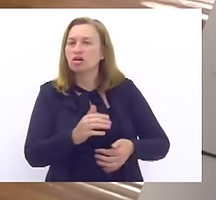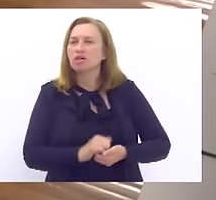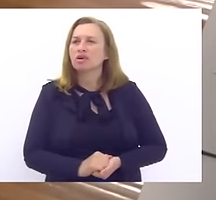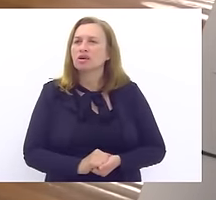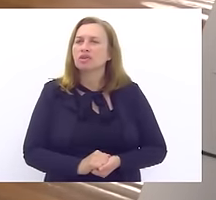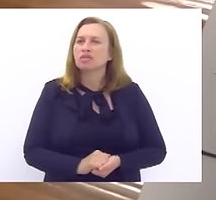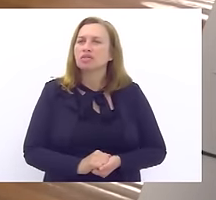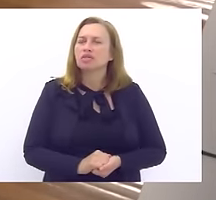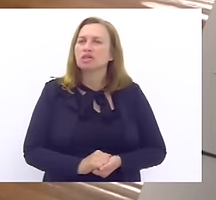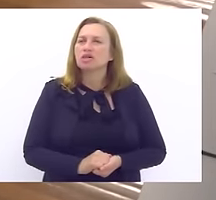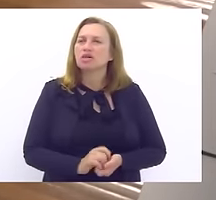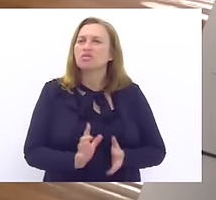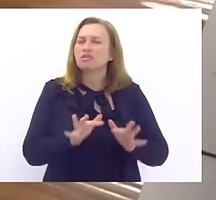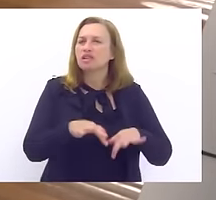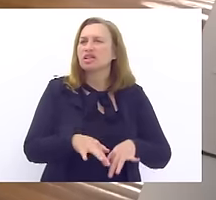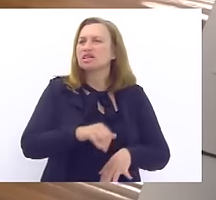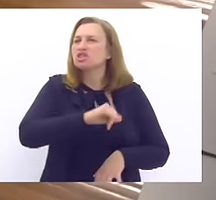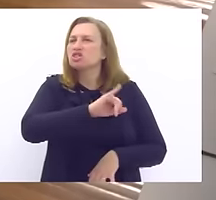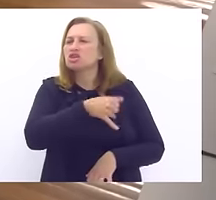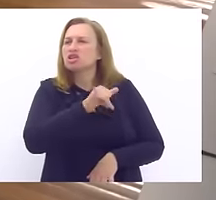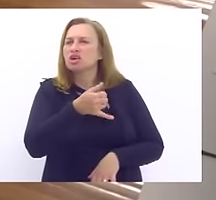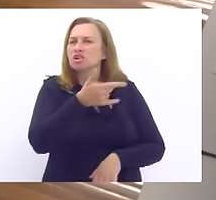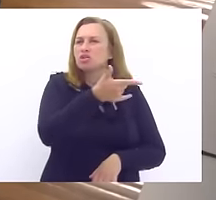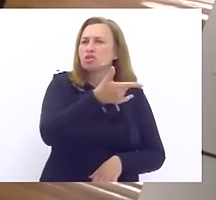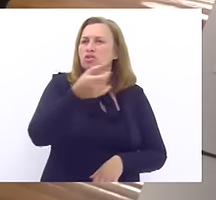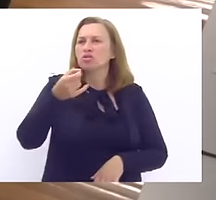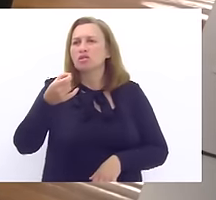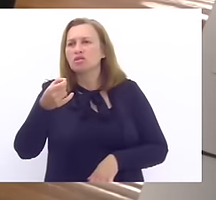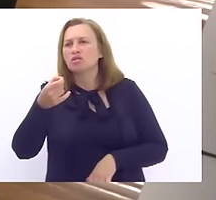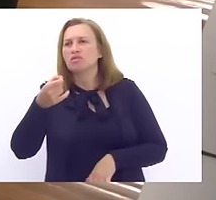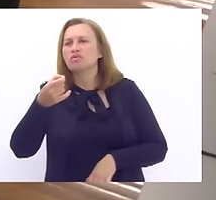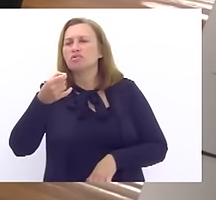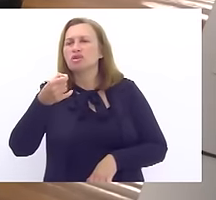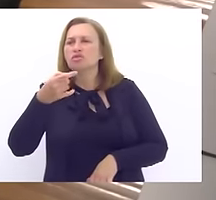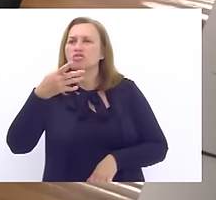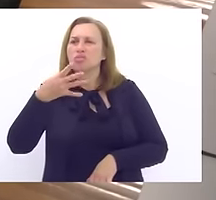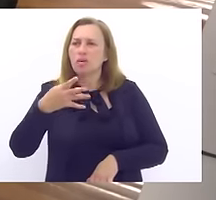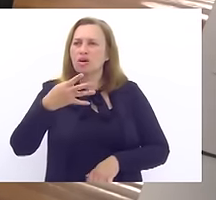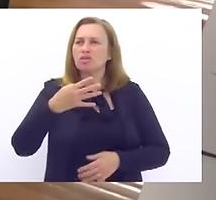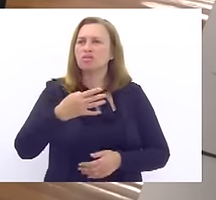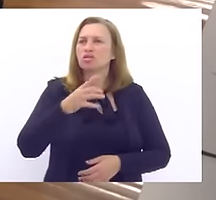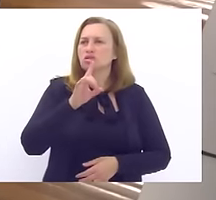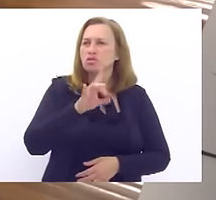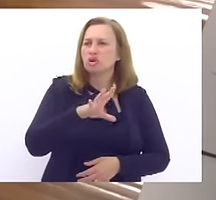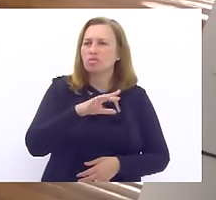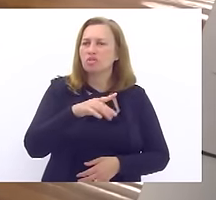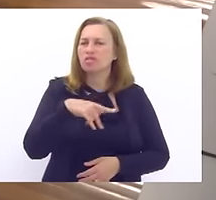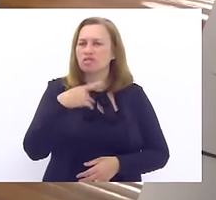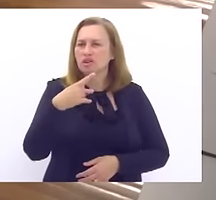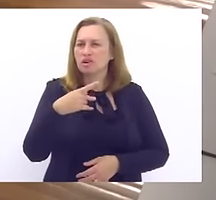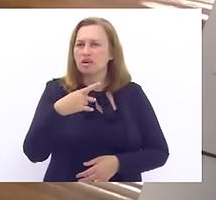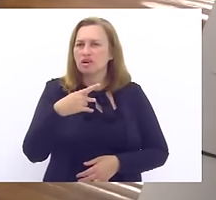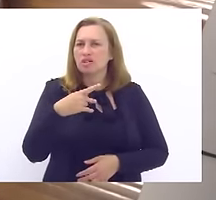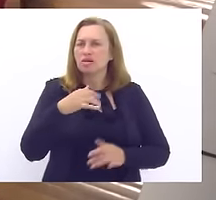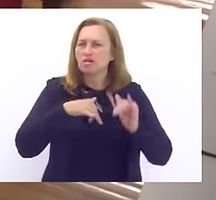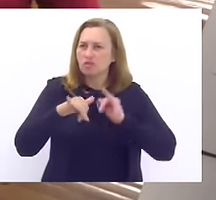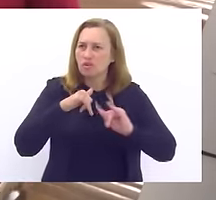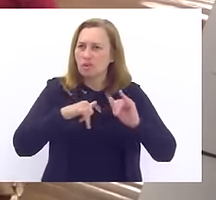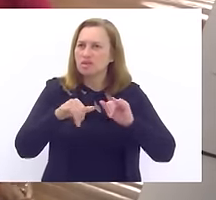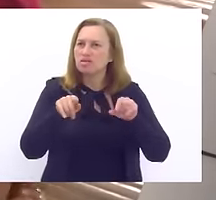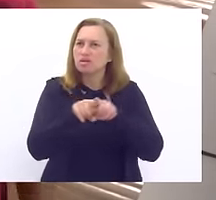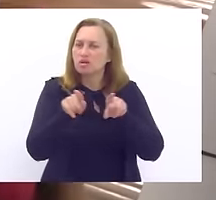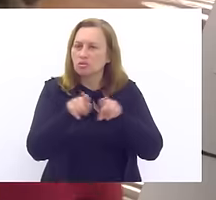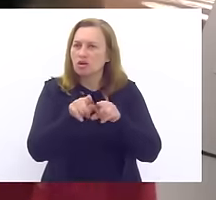ele expira em janeiro de 20204 é só para ter essa informação também